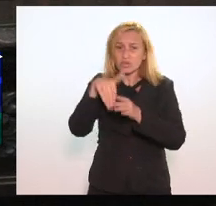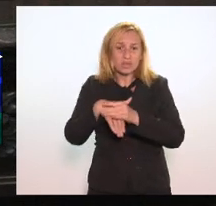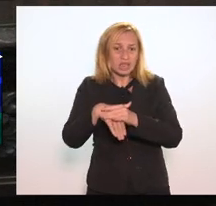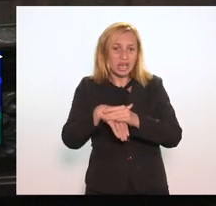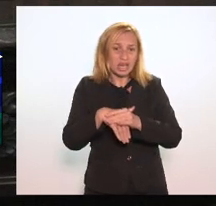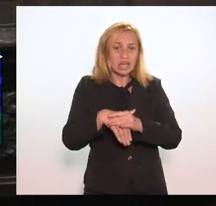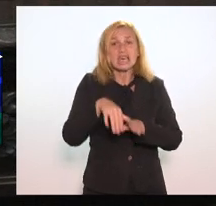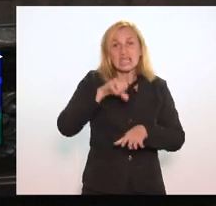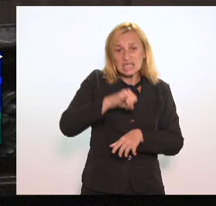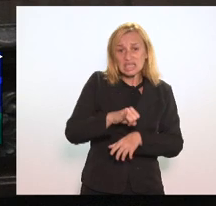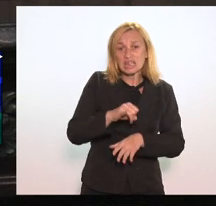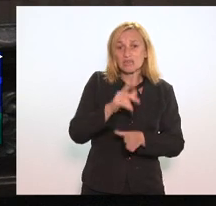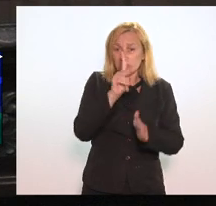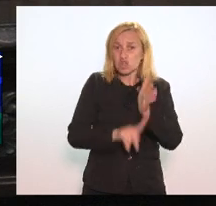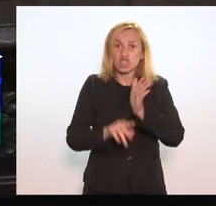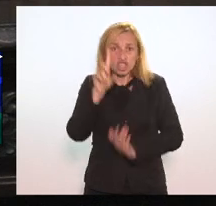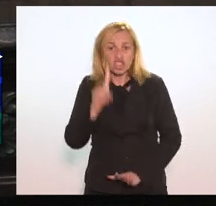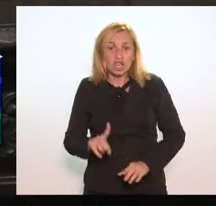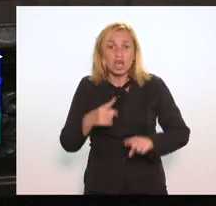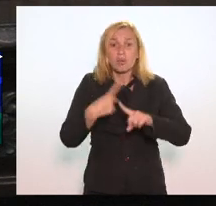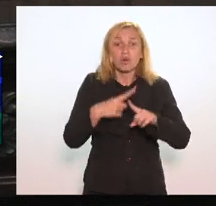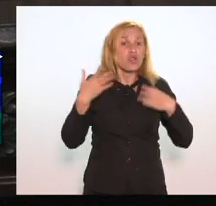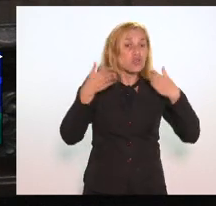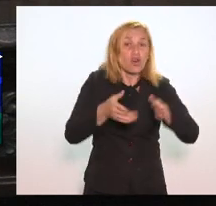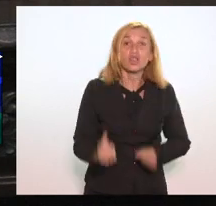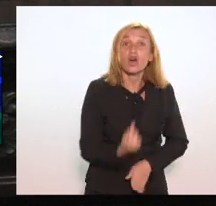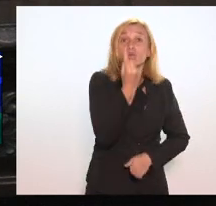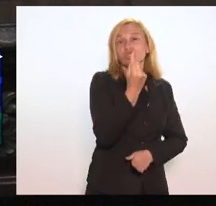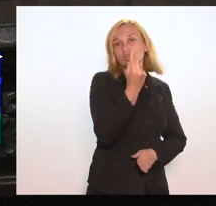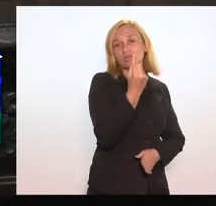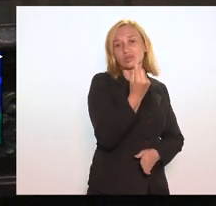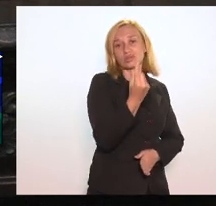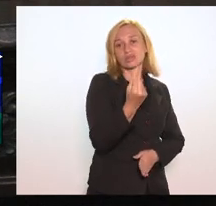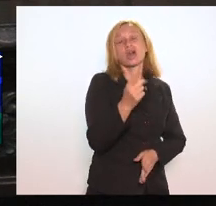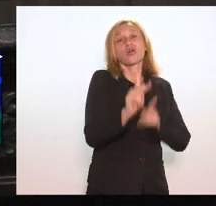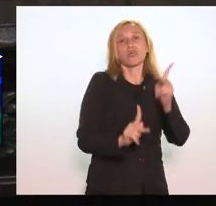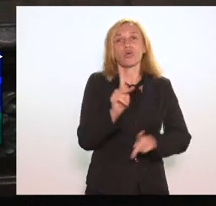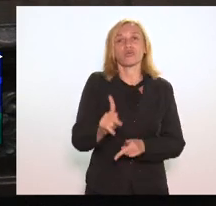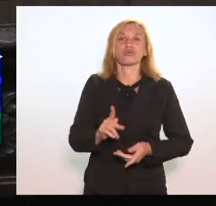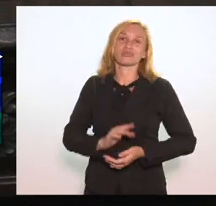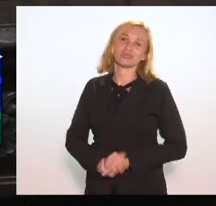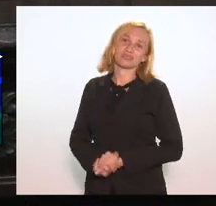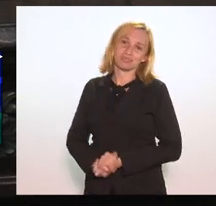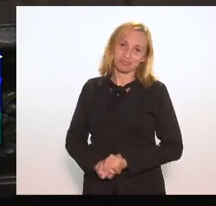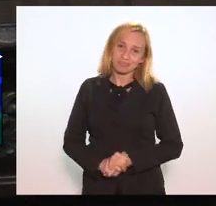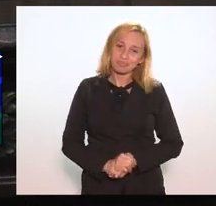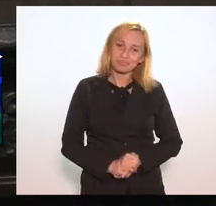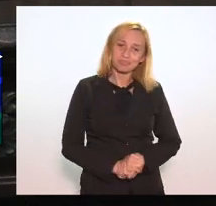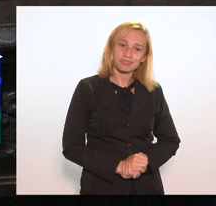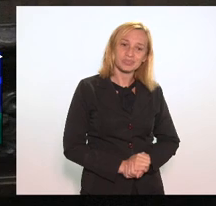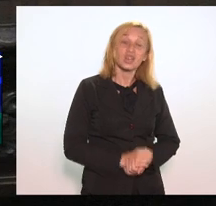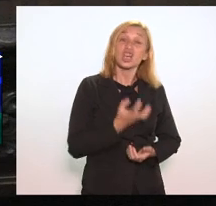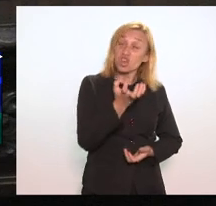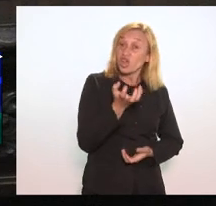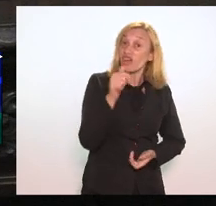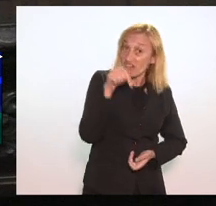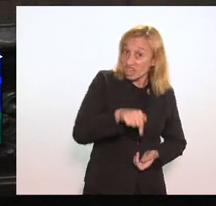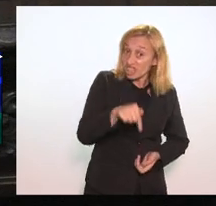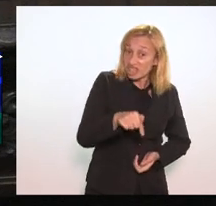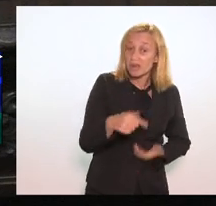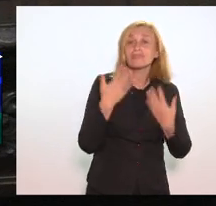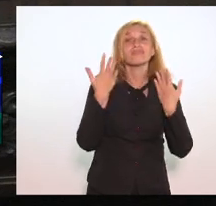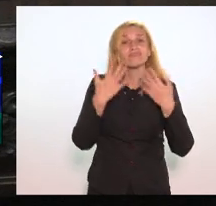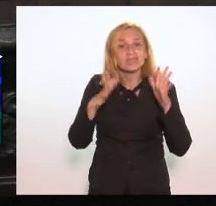for de direito é porque o meu foco é o único é a população e eu quero aqui